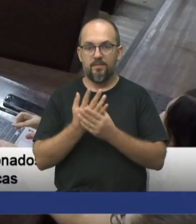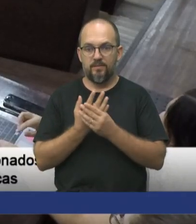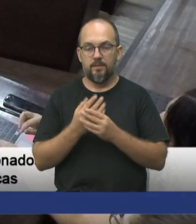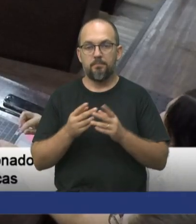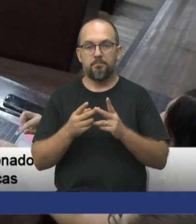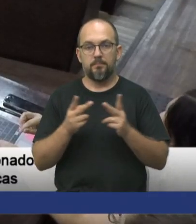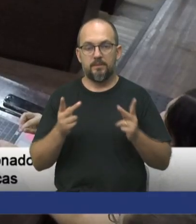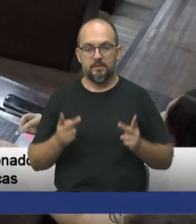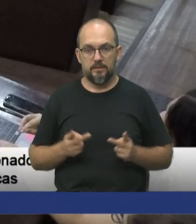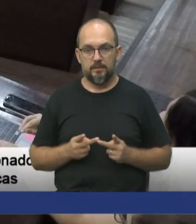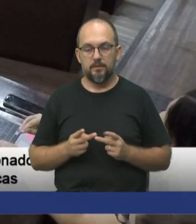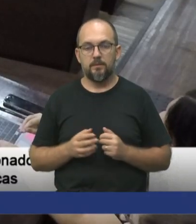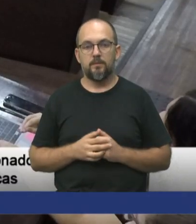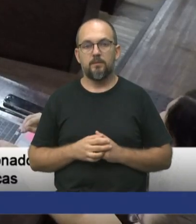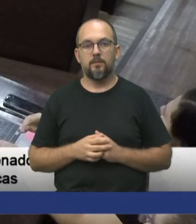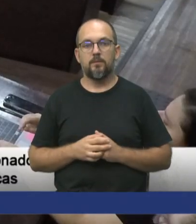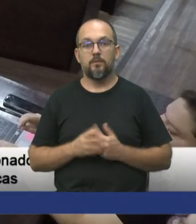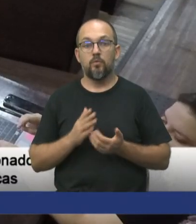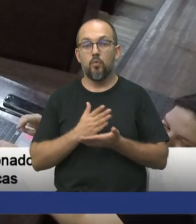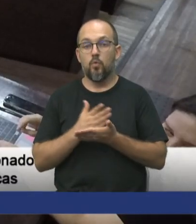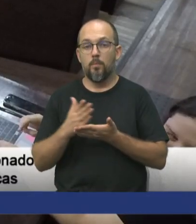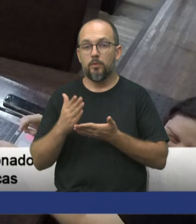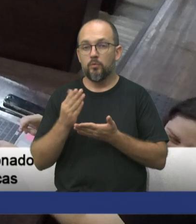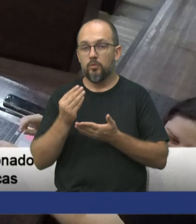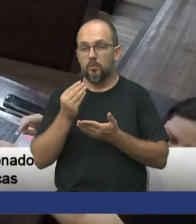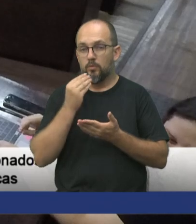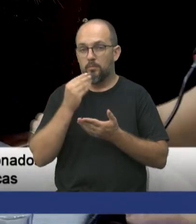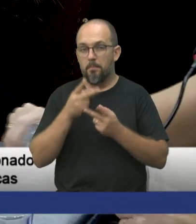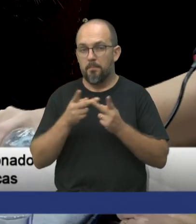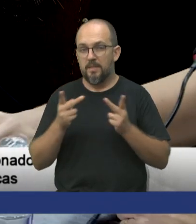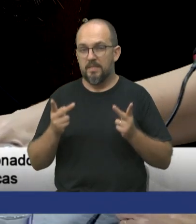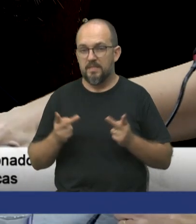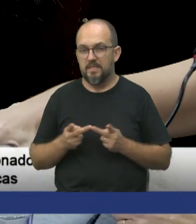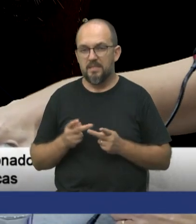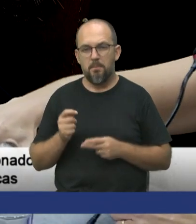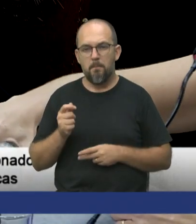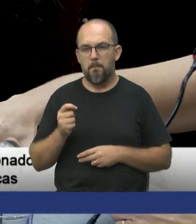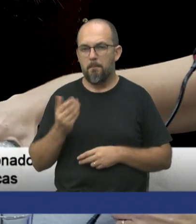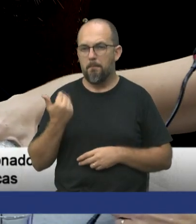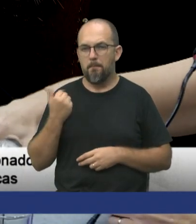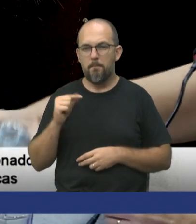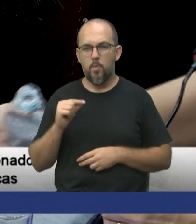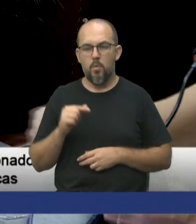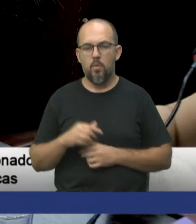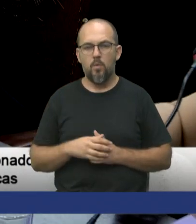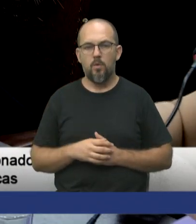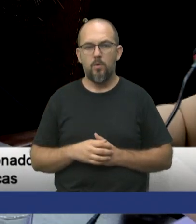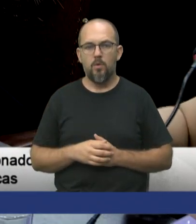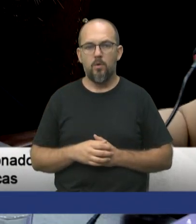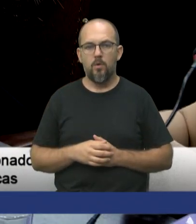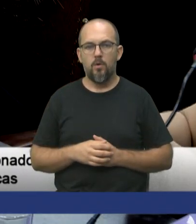pizza. E ele começou a comer pizza há muito pouco tempo.